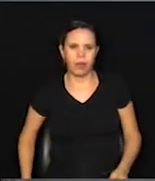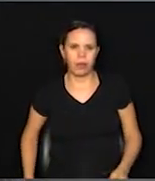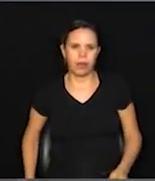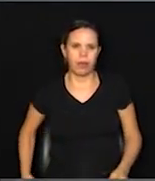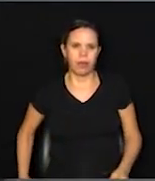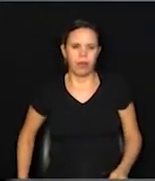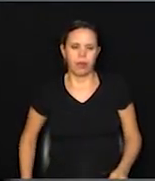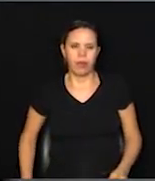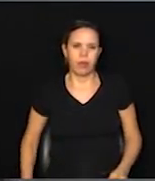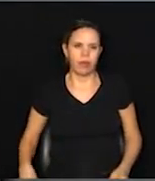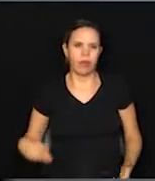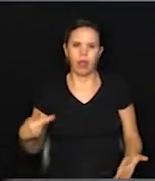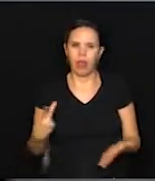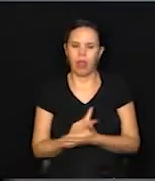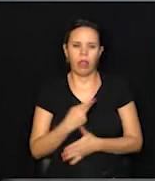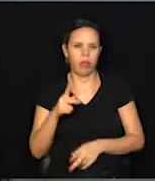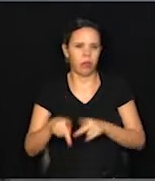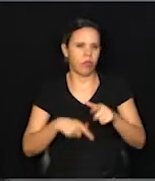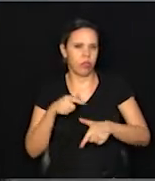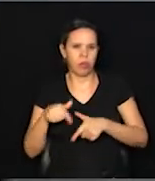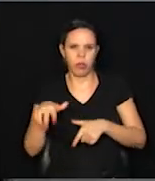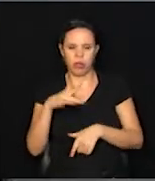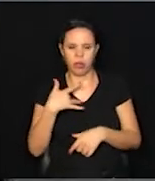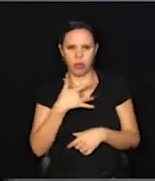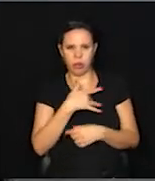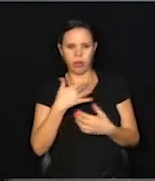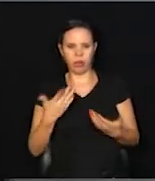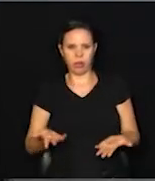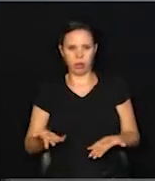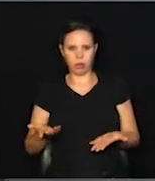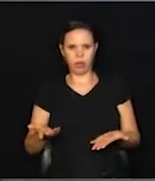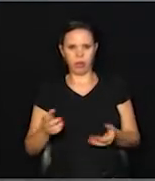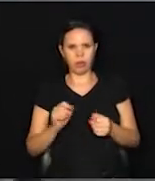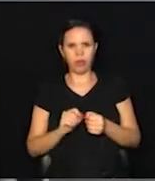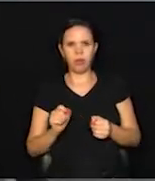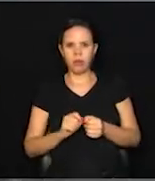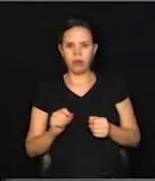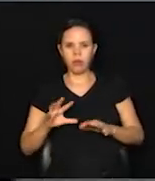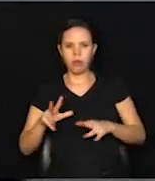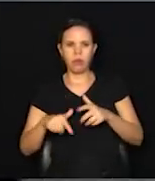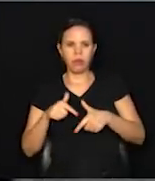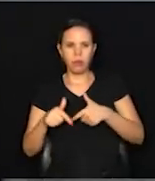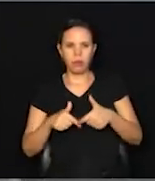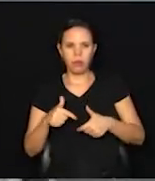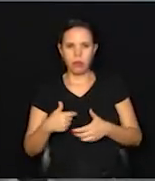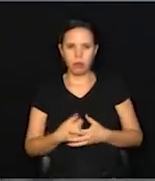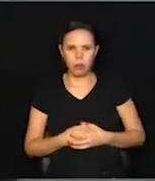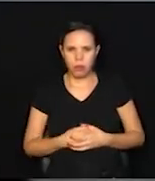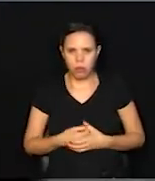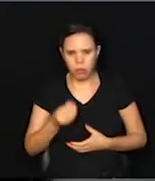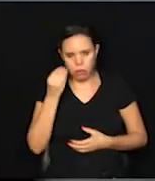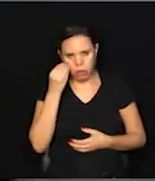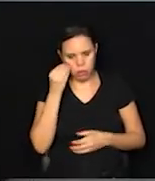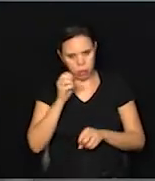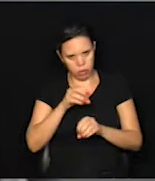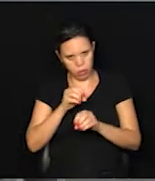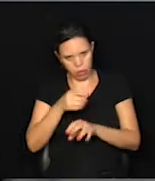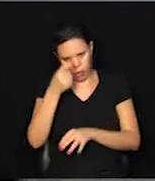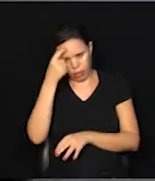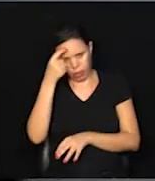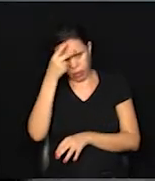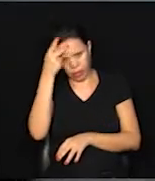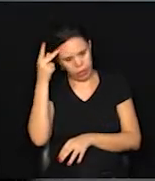uma injustiça com os trabalhadores da área da saúde, né, que estão aí fazendo todo um trabalho de tentativa de educação, da tentativa